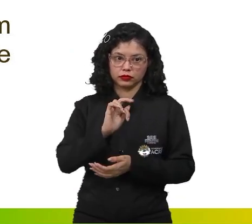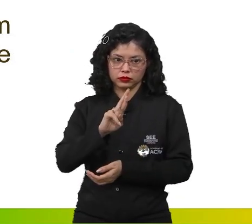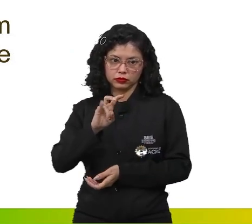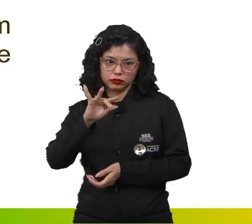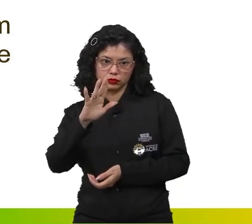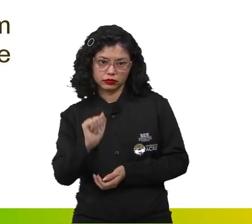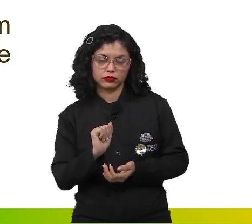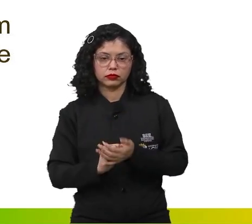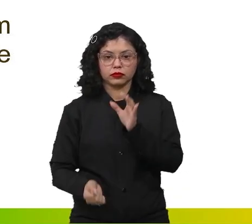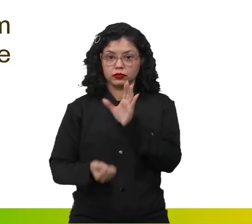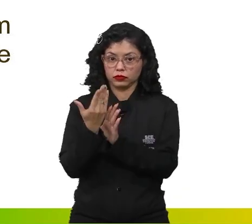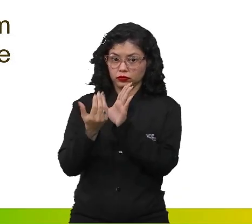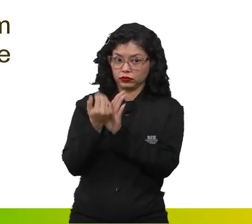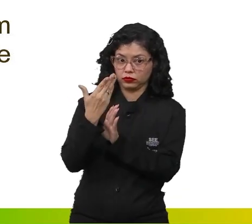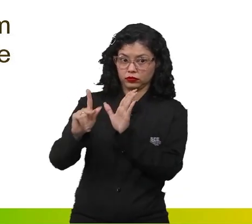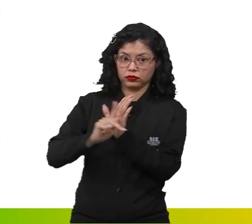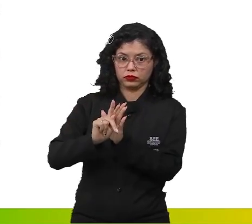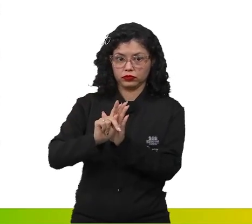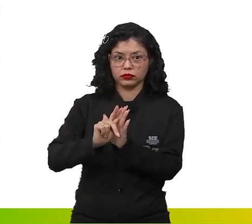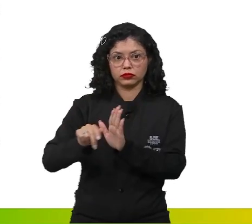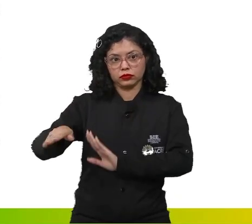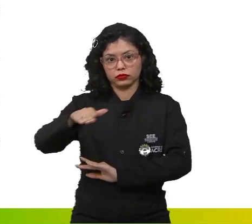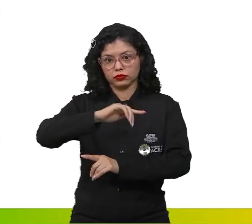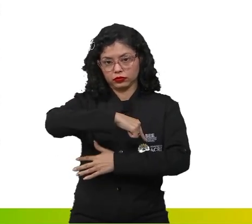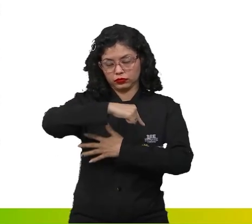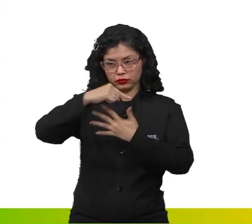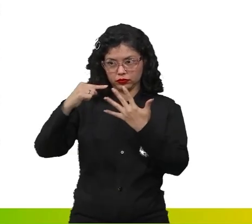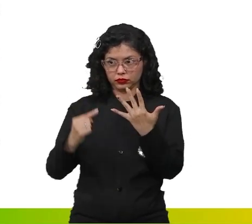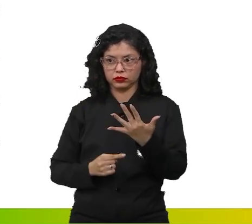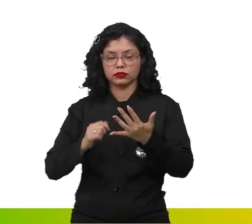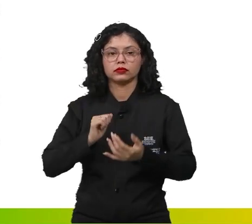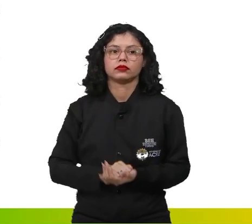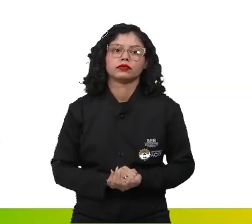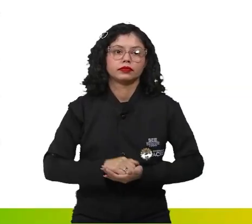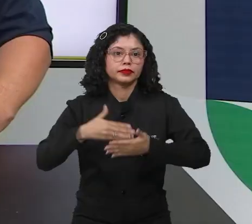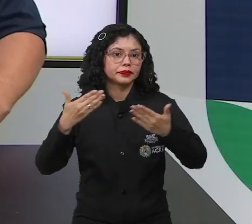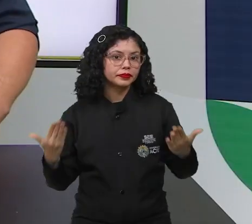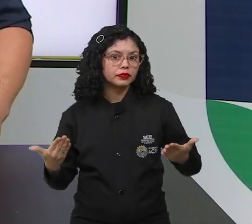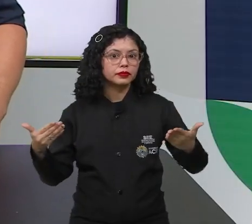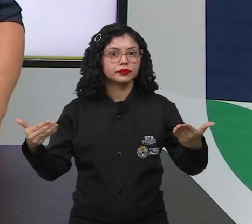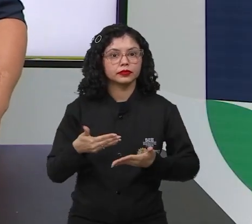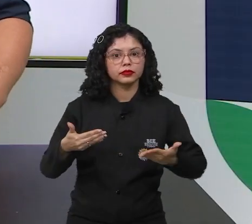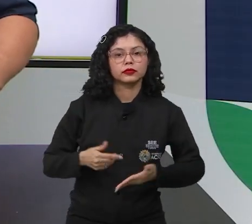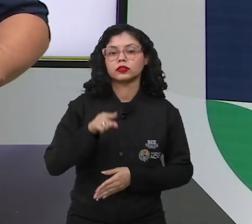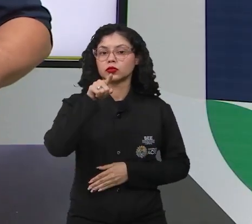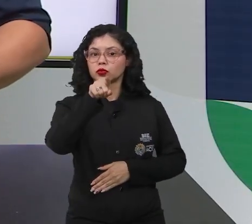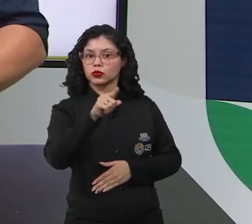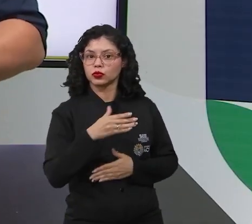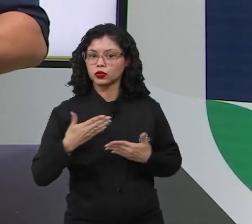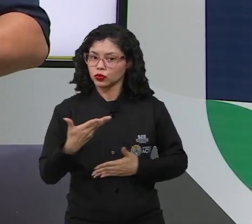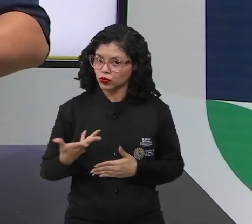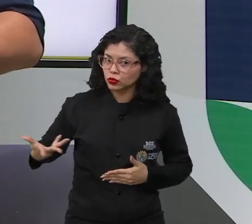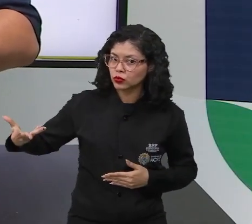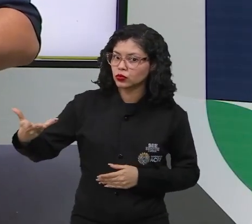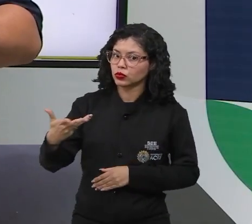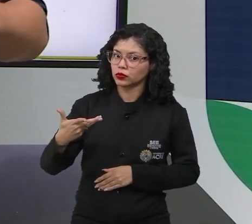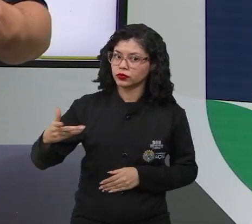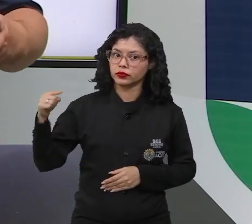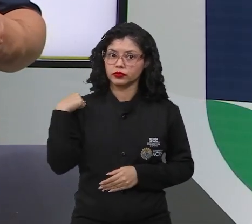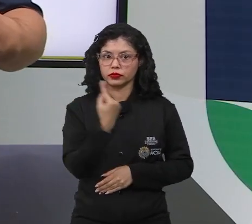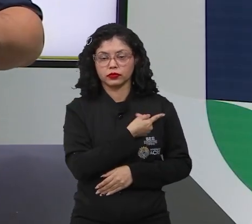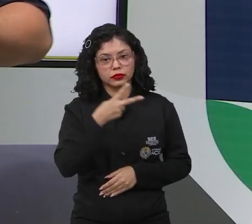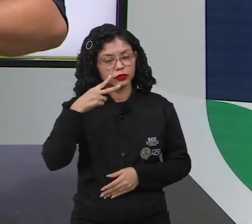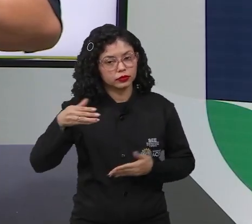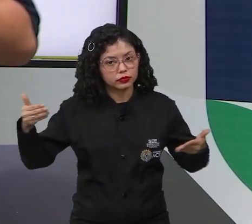de reinventar e florescer em meio à diversidade. E agora, com base no que